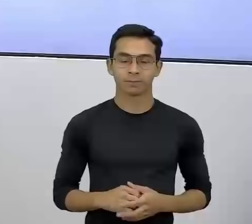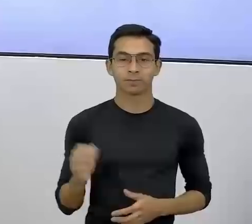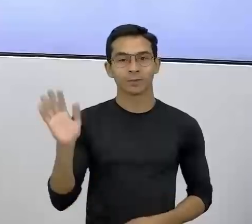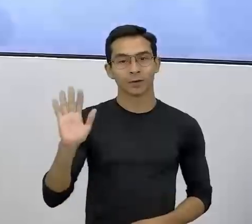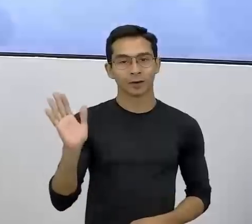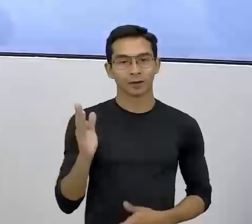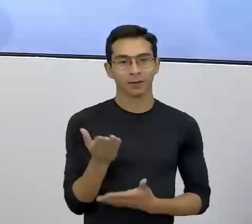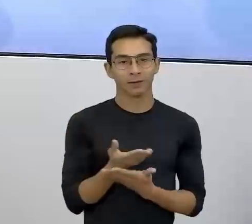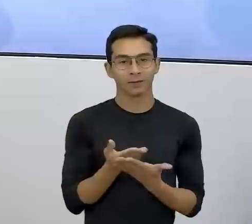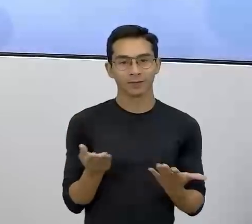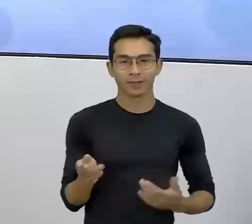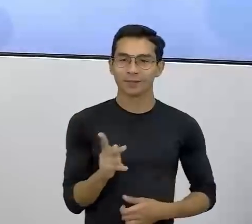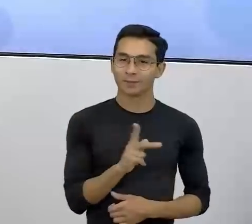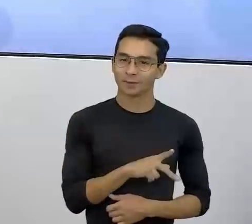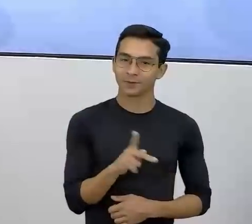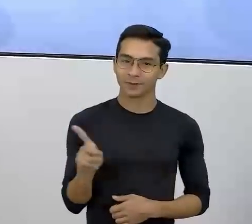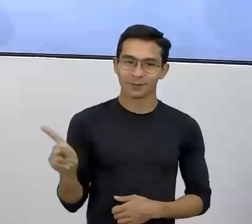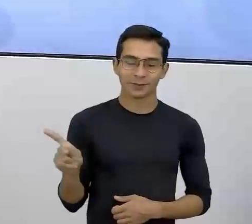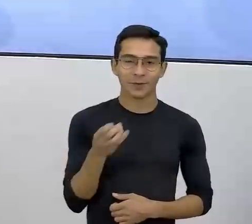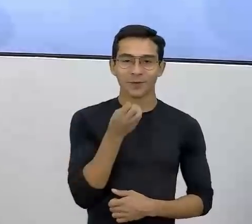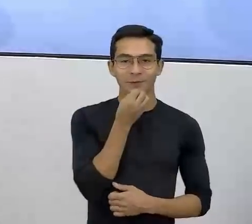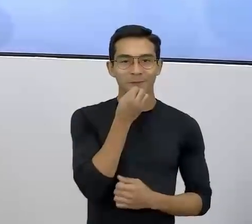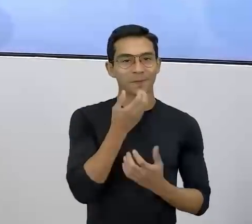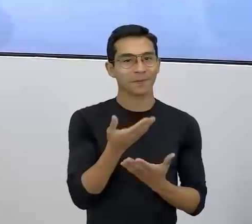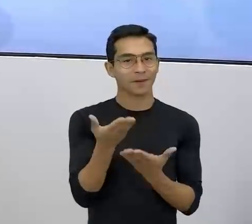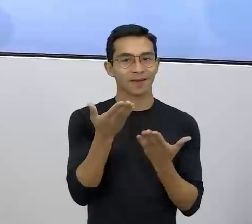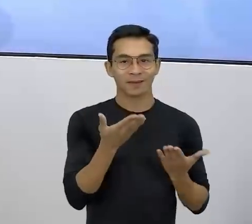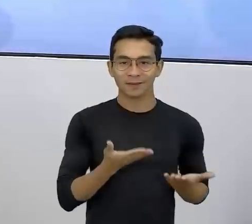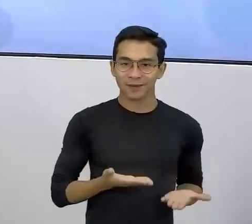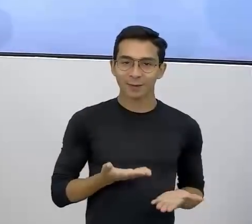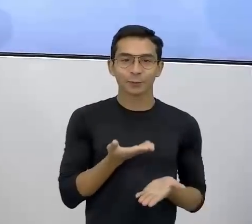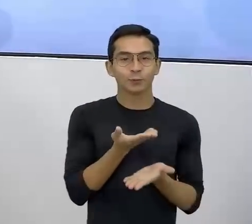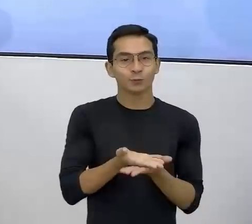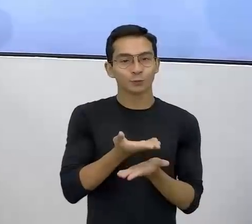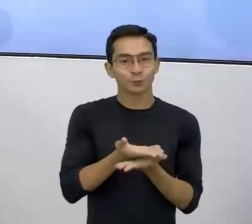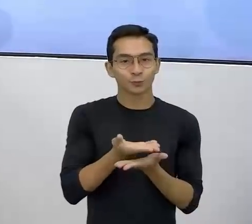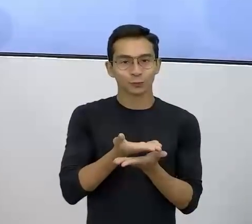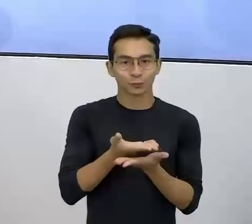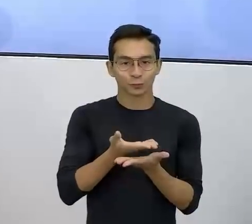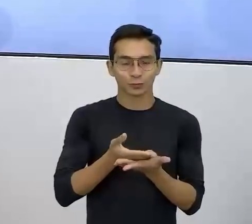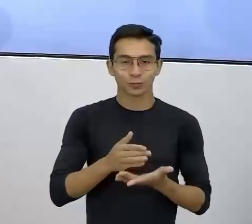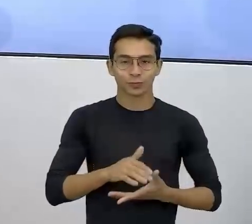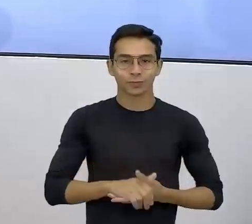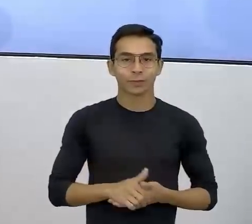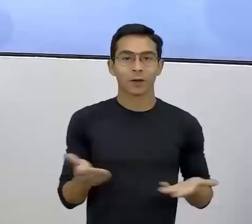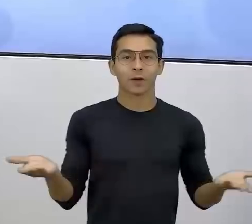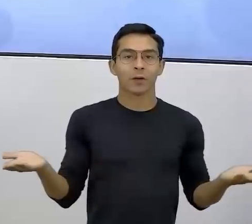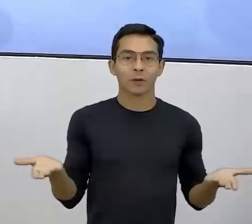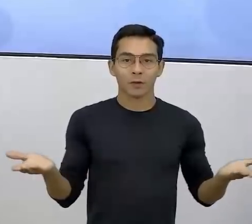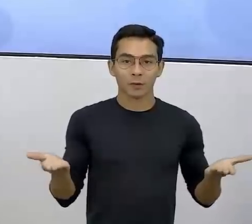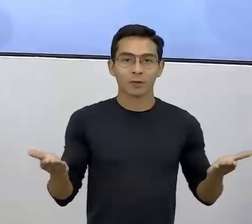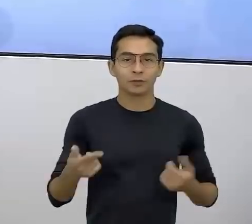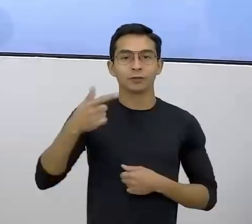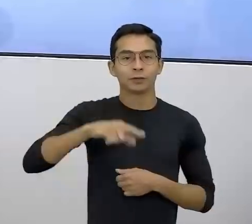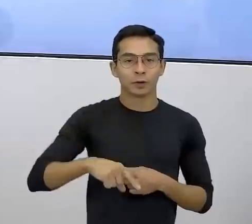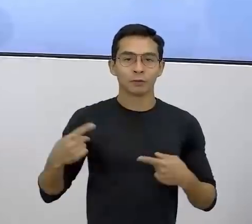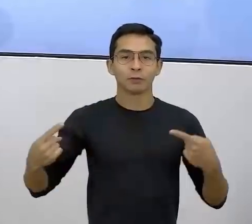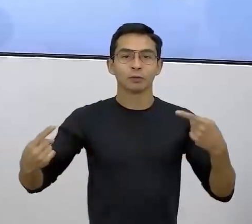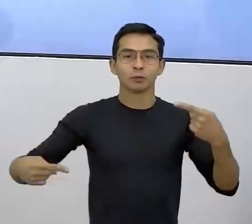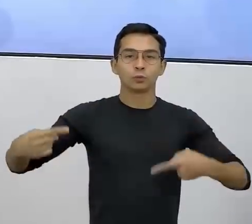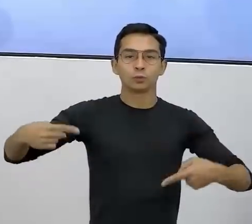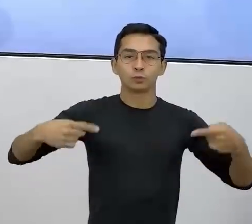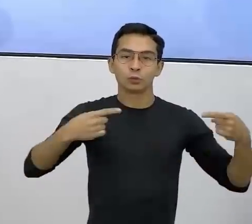Olá, professores! Sejam todos bem-vindos a mais esse momento de estudo. Hoje nós vamos trazer mais um momento de discussão do projeto